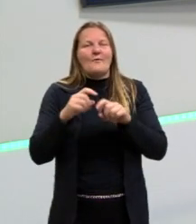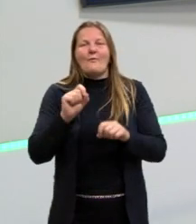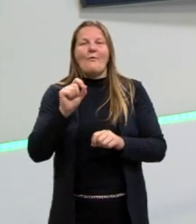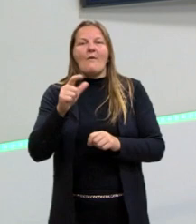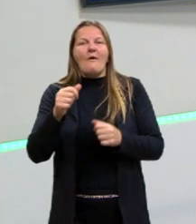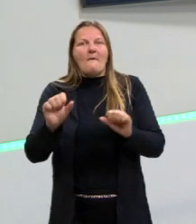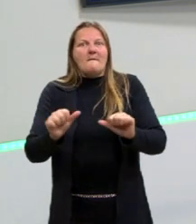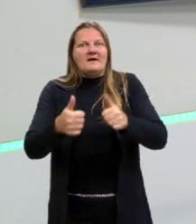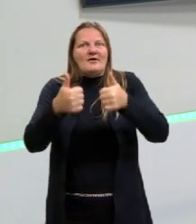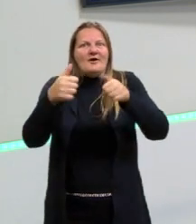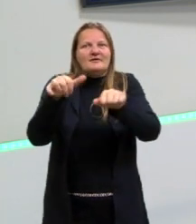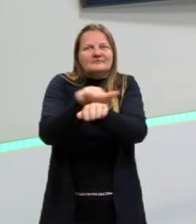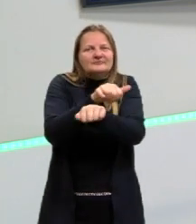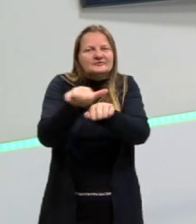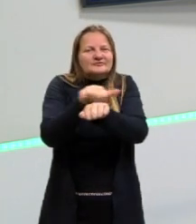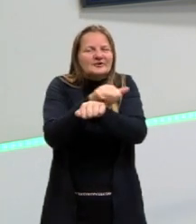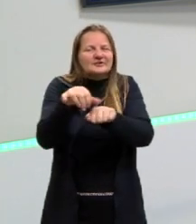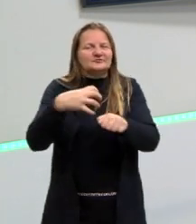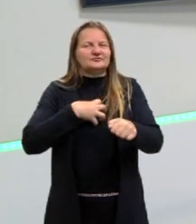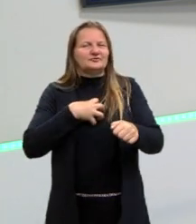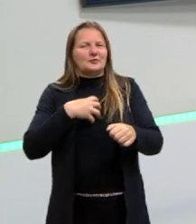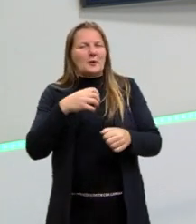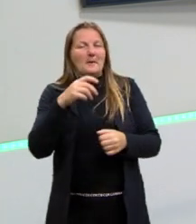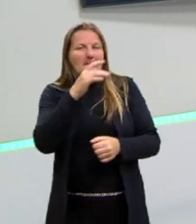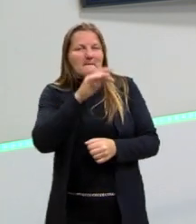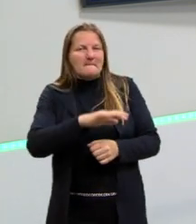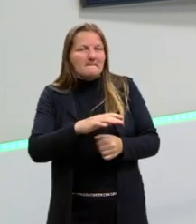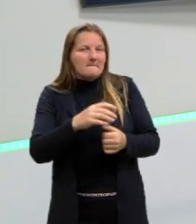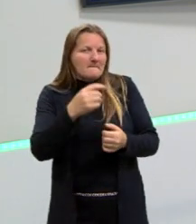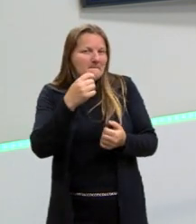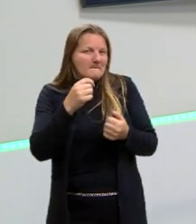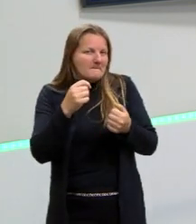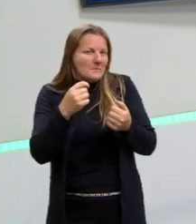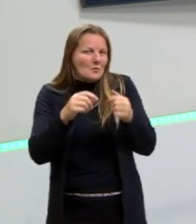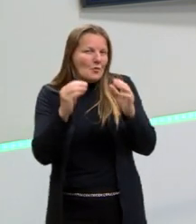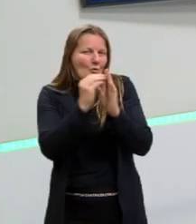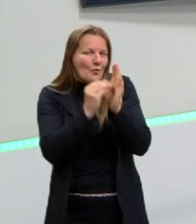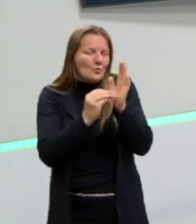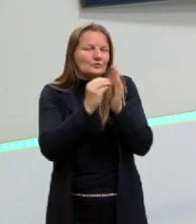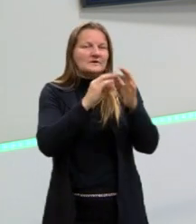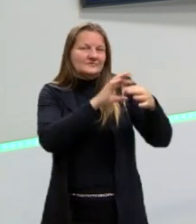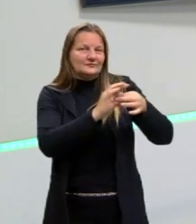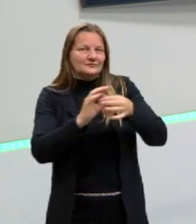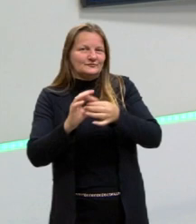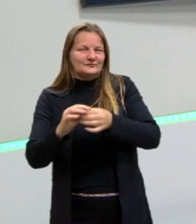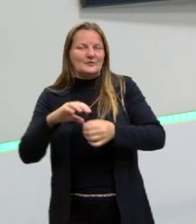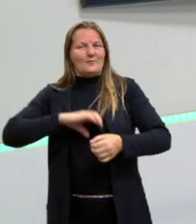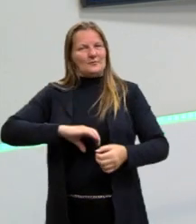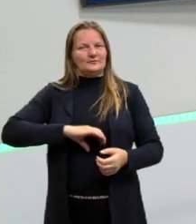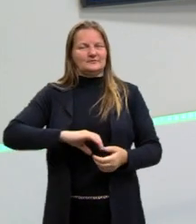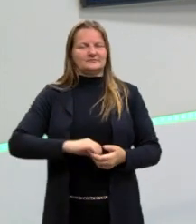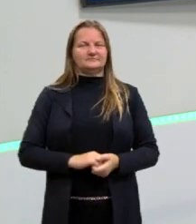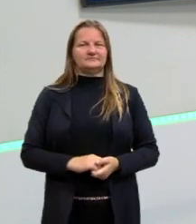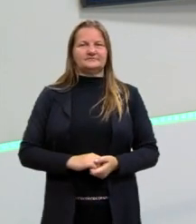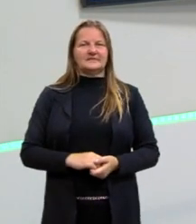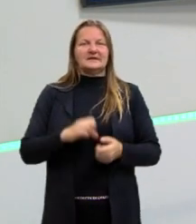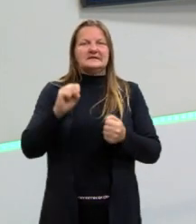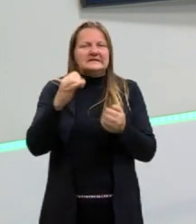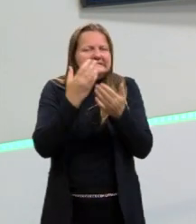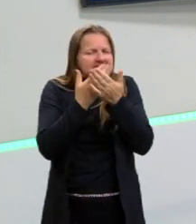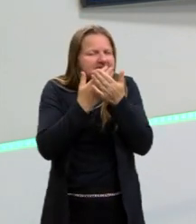a melhor maneira de se trabalhar com o contexto, né, da língua portuguesa. Se é estudando